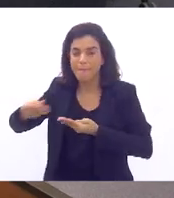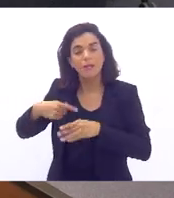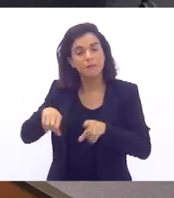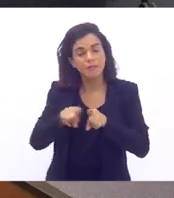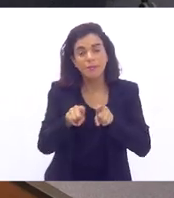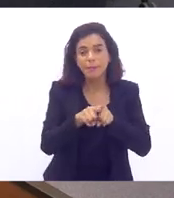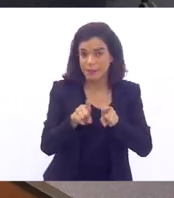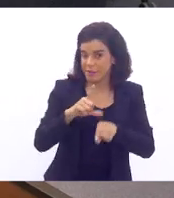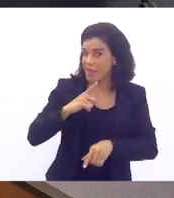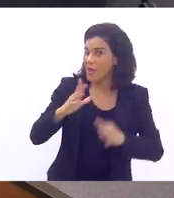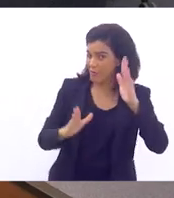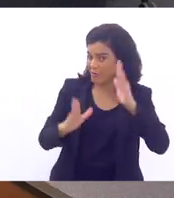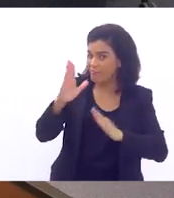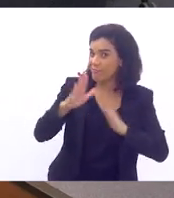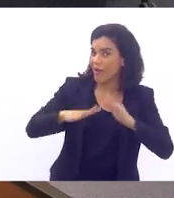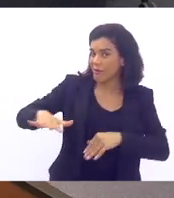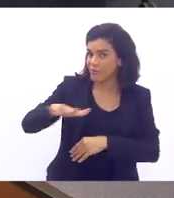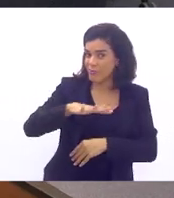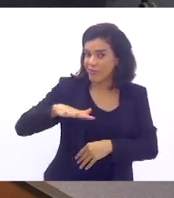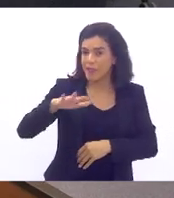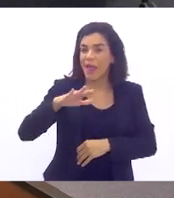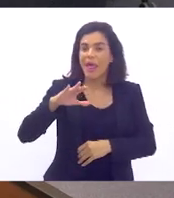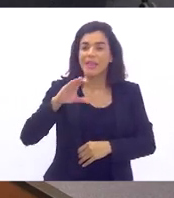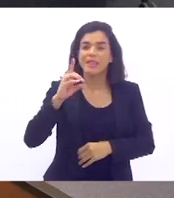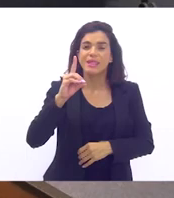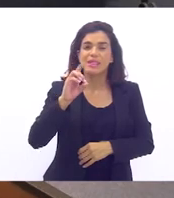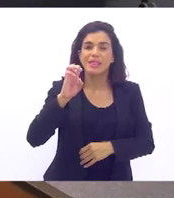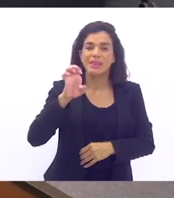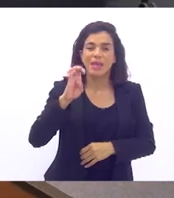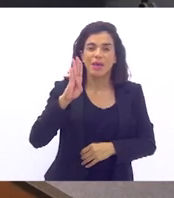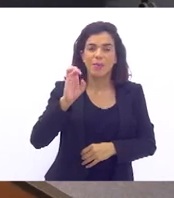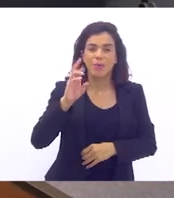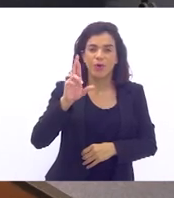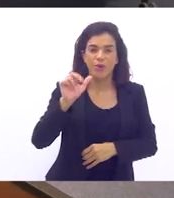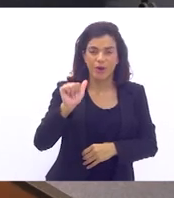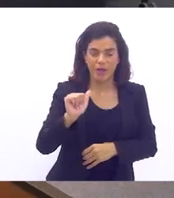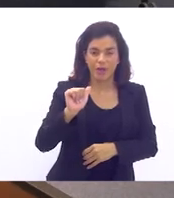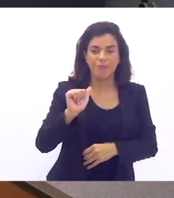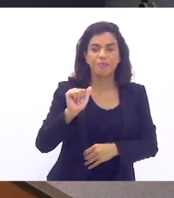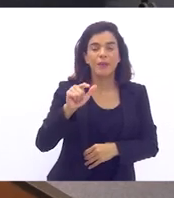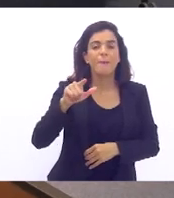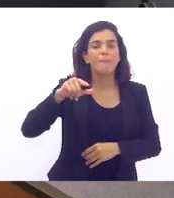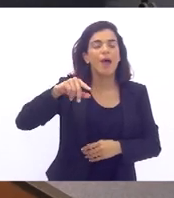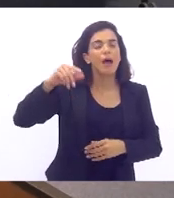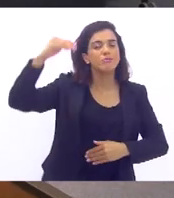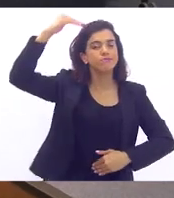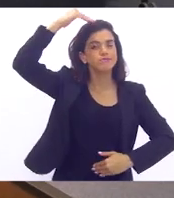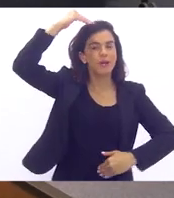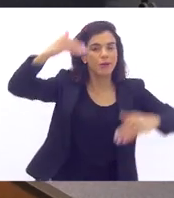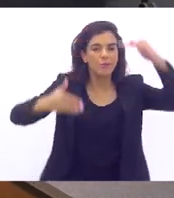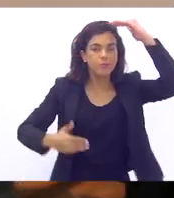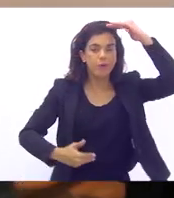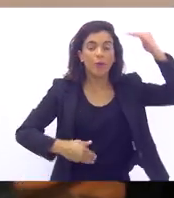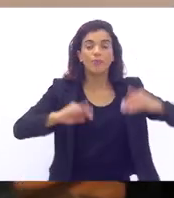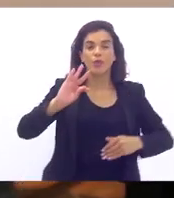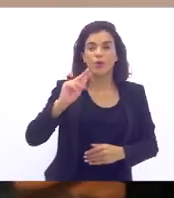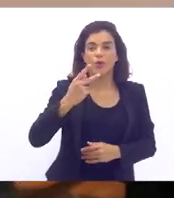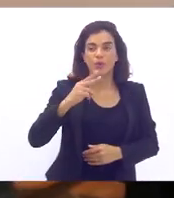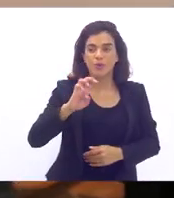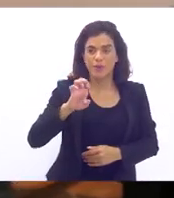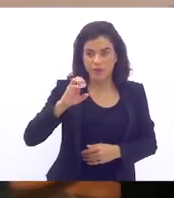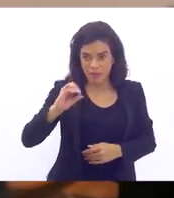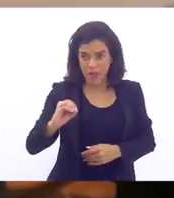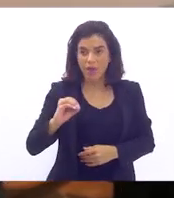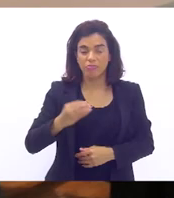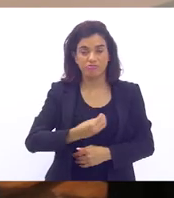teve Episódio também né do filho da Débora cooker acho que todo mundo sabe quem é a bailarina que é o Téo que teve com a gente também no último encontro